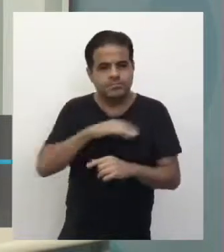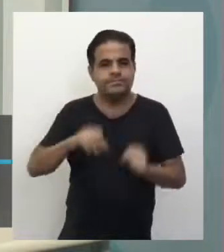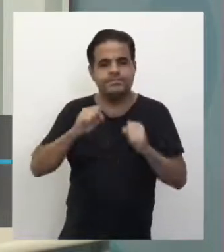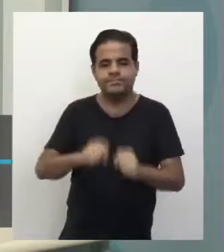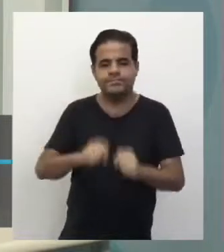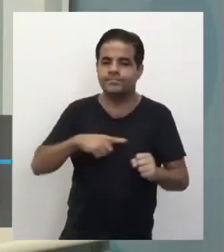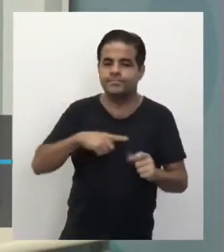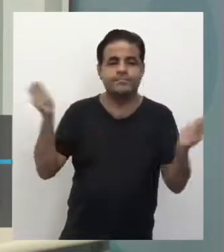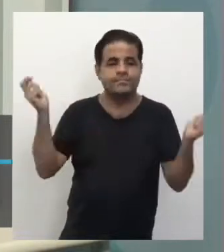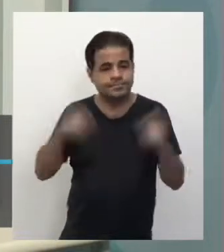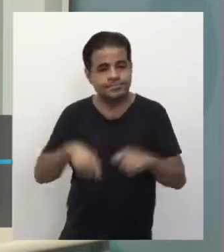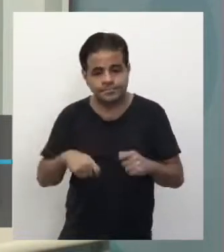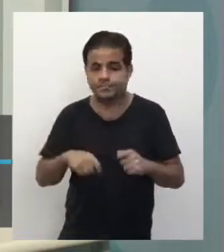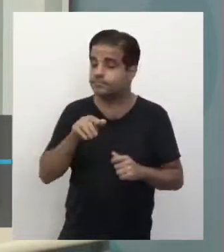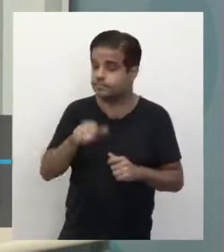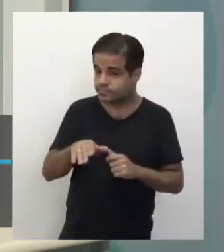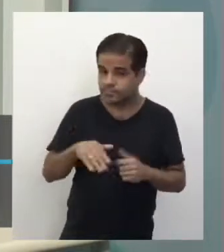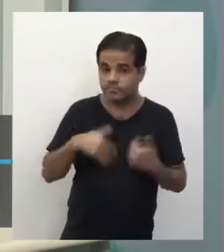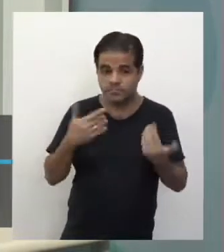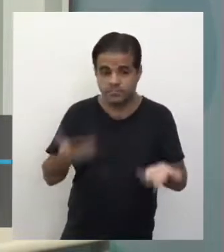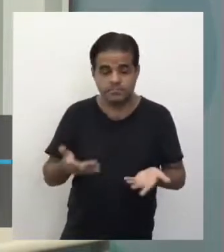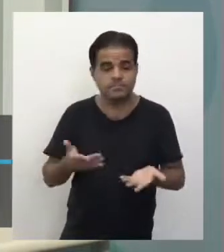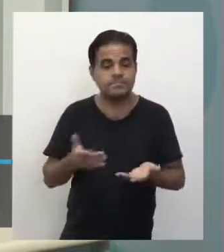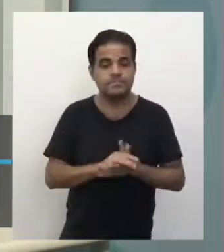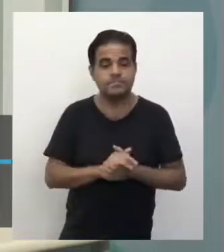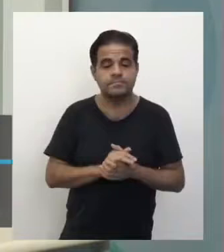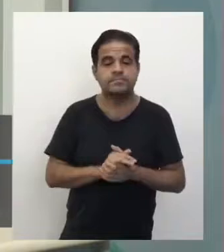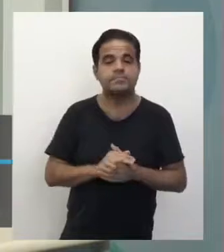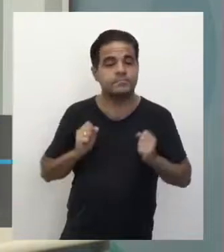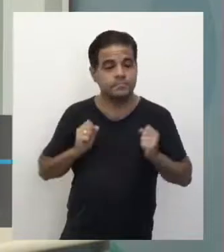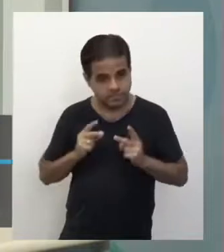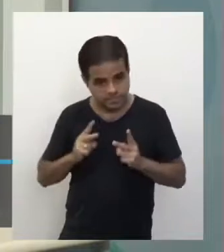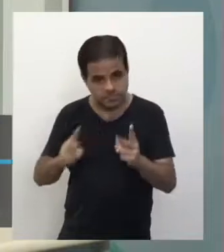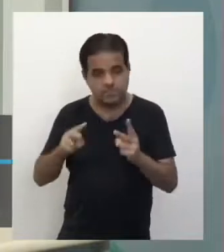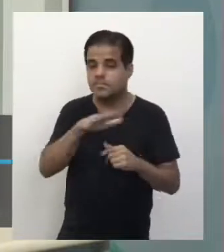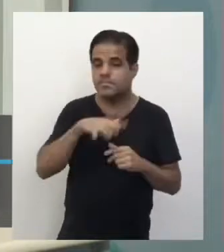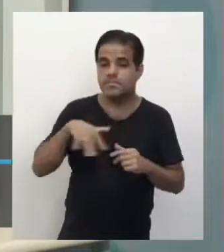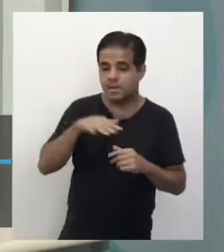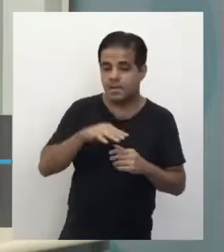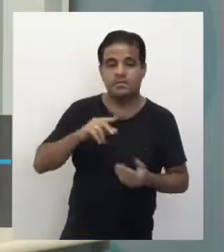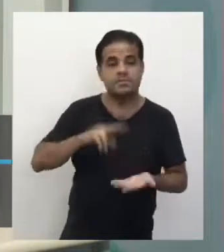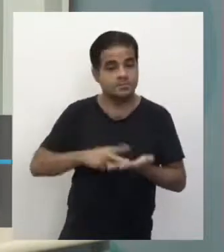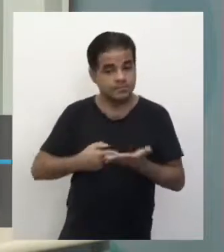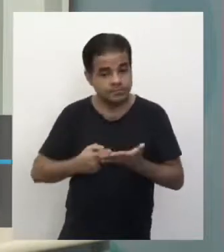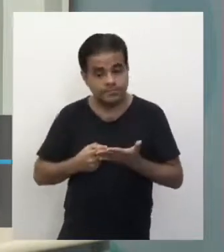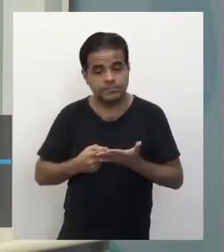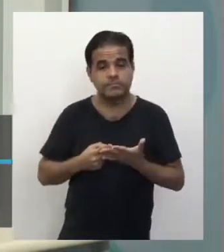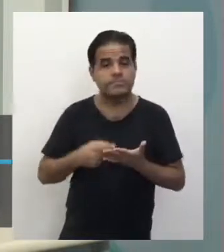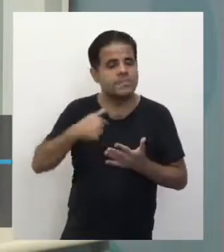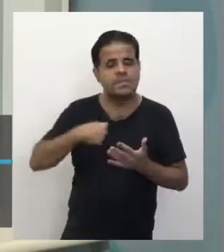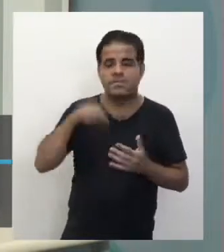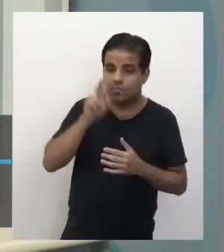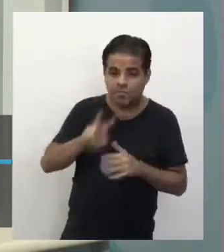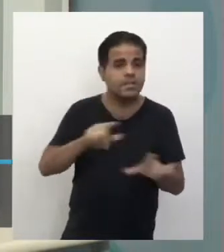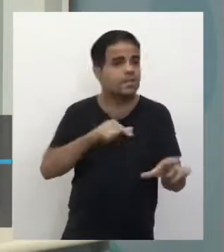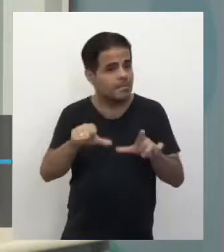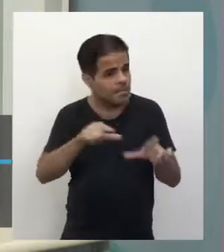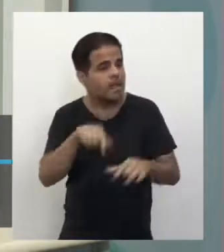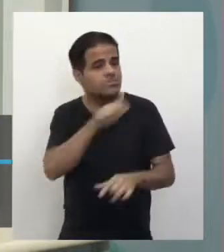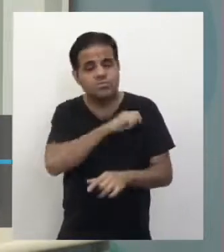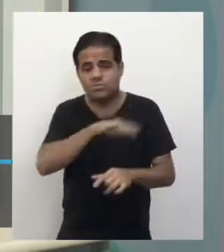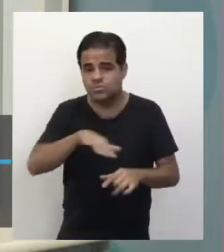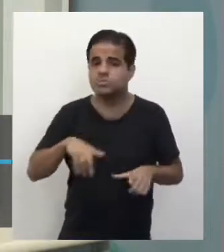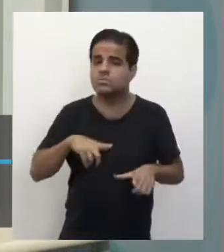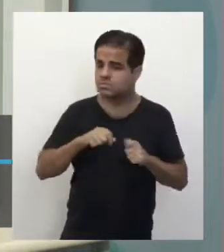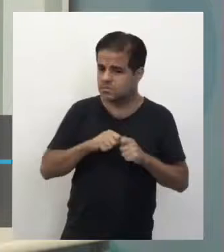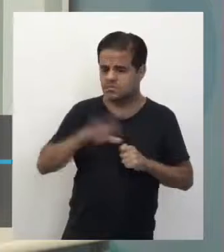essa possibilidade. Até porque, dando continuidade à parte de intertextualidade, eu vi trabalhos de muitos alunos que